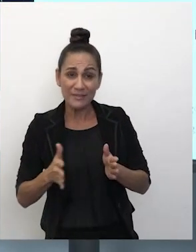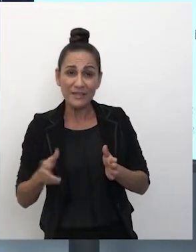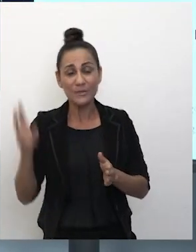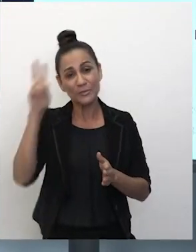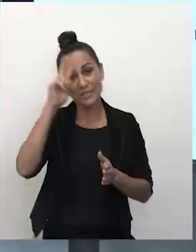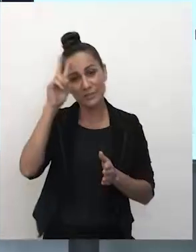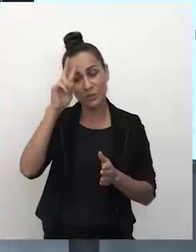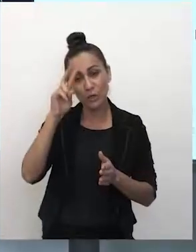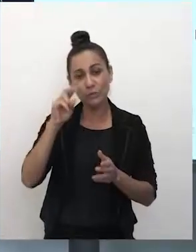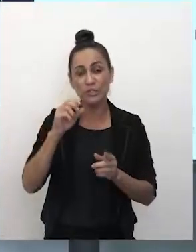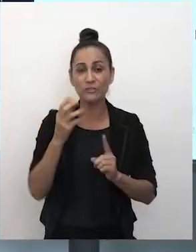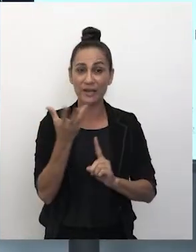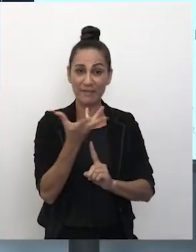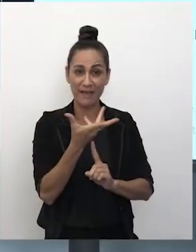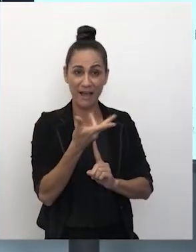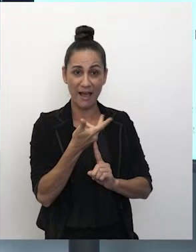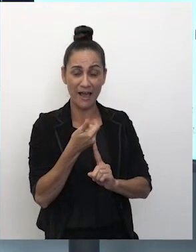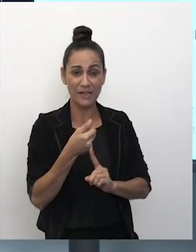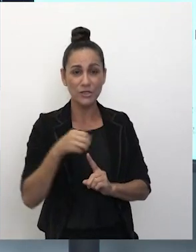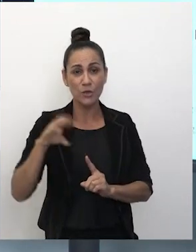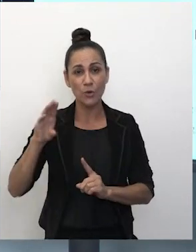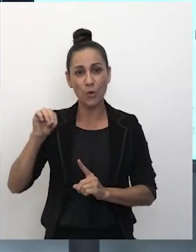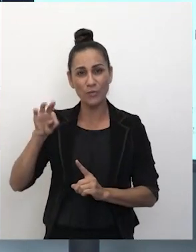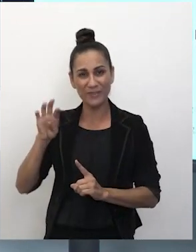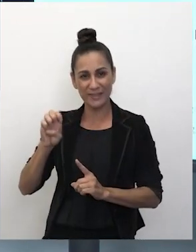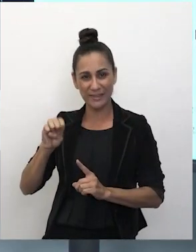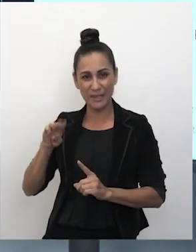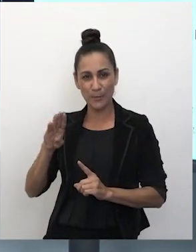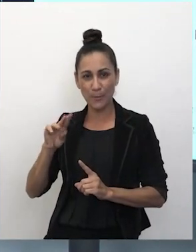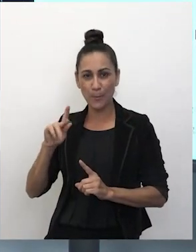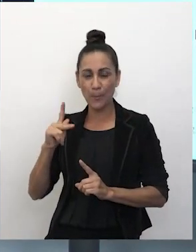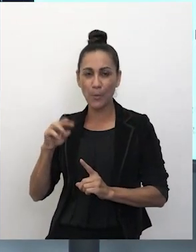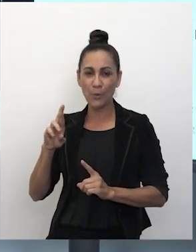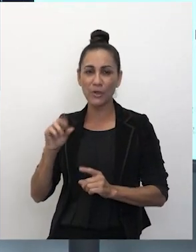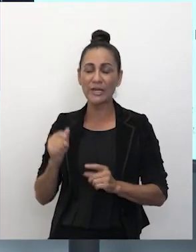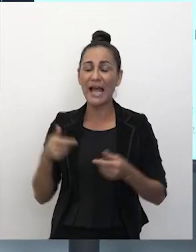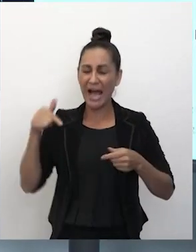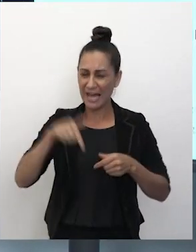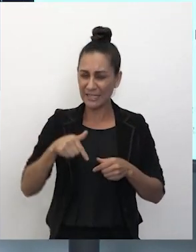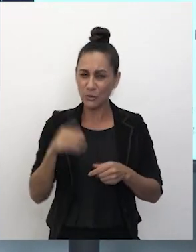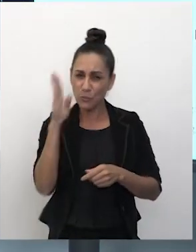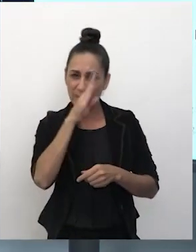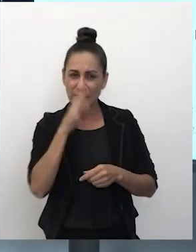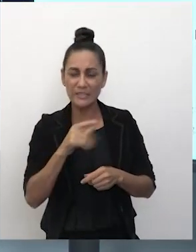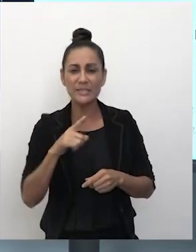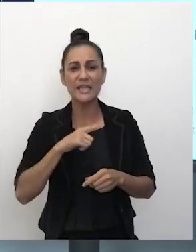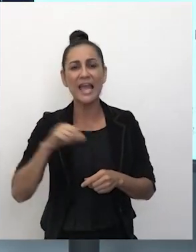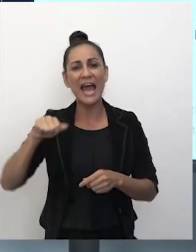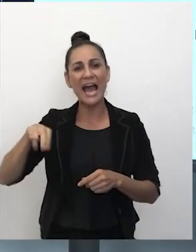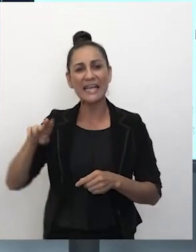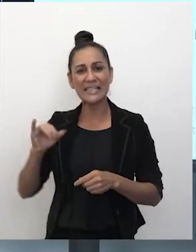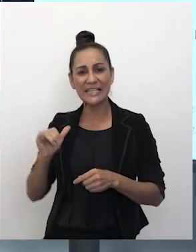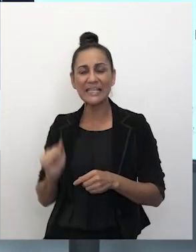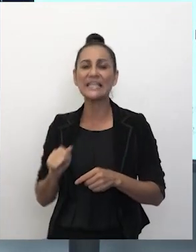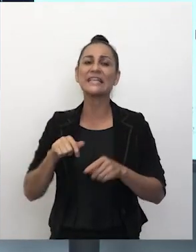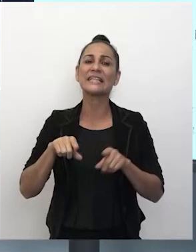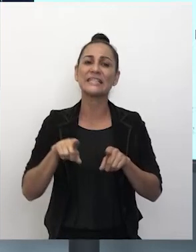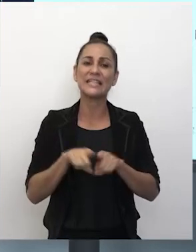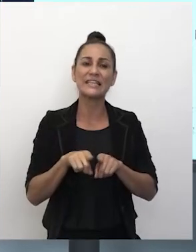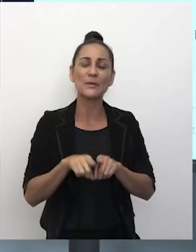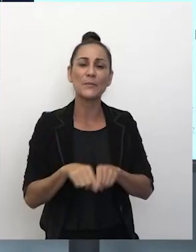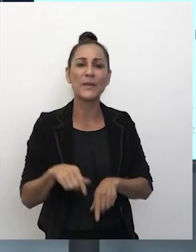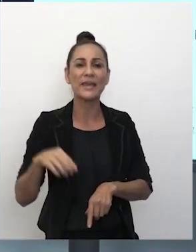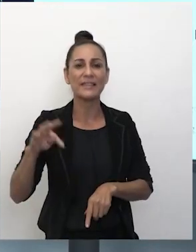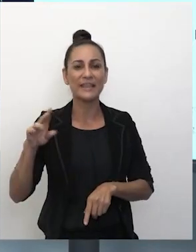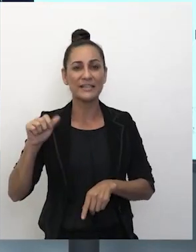gente fala de arte contemporânea, já fica muito mais fácil, né? Aqui no Brasil, por exemplo, a gente tem Anita Malfatti, tem Tarsila do Amaral, mas